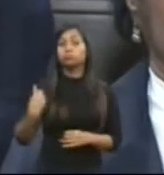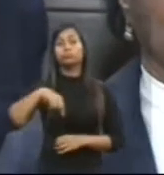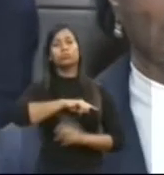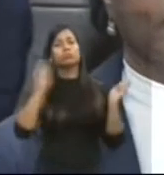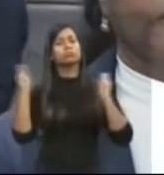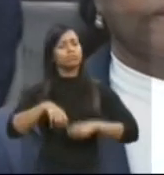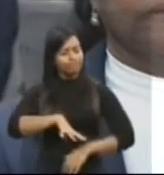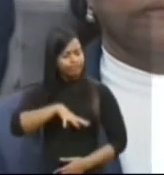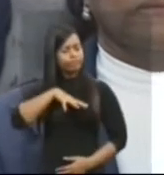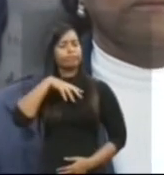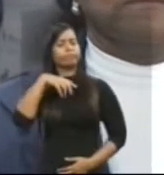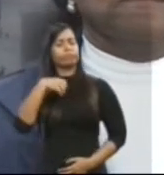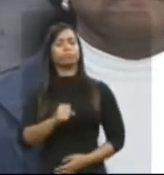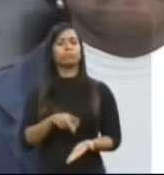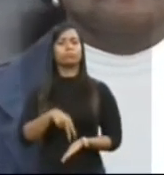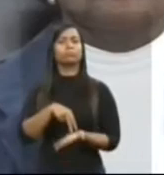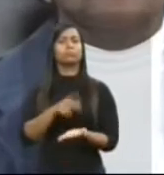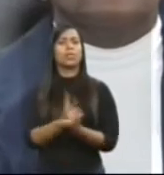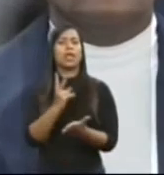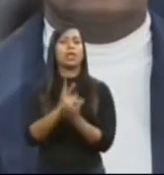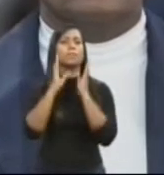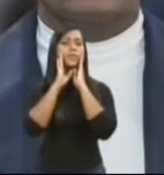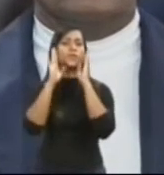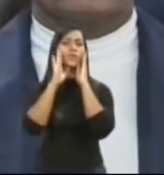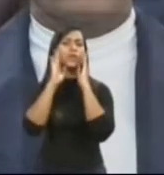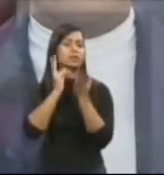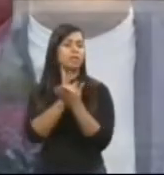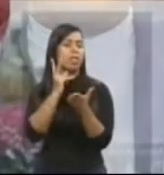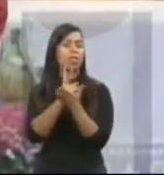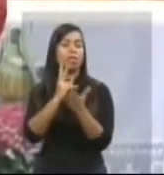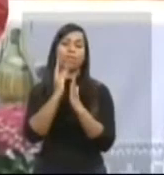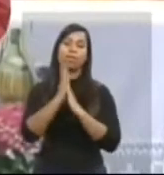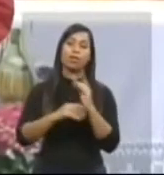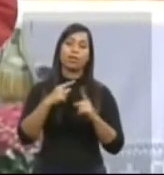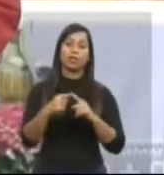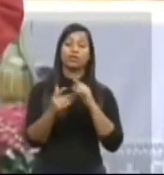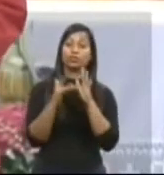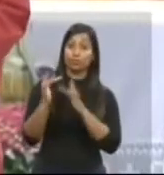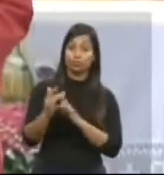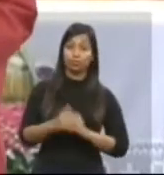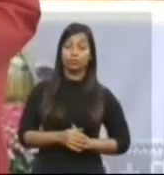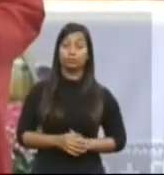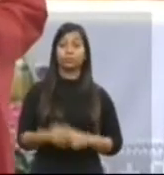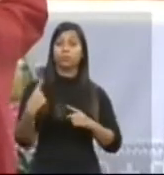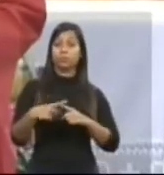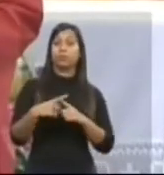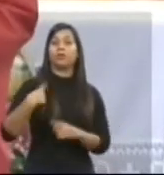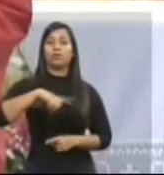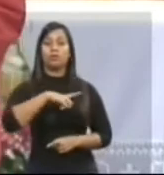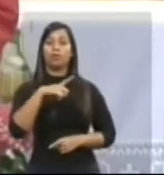Tenhamos essa coragem de mantermos sempre fiéis a esta Igreja de Cristo, pois